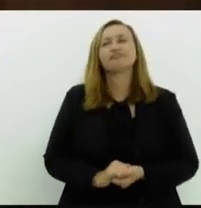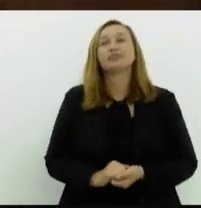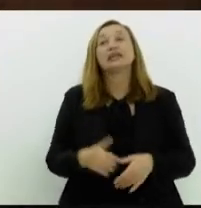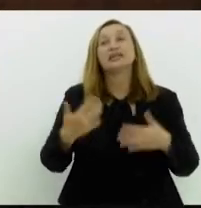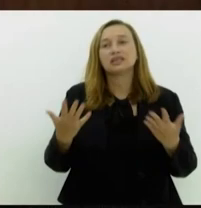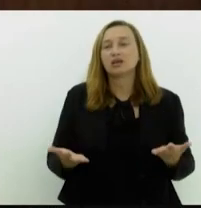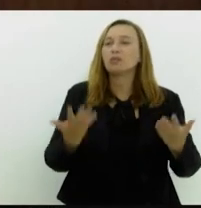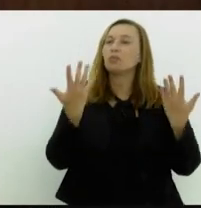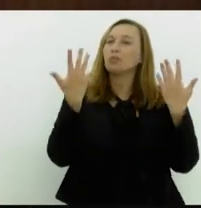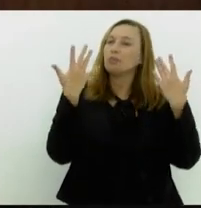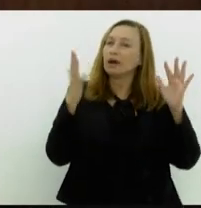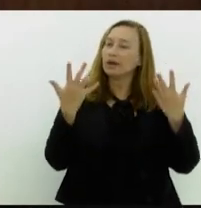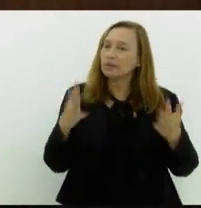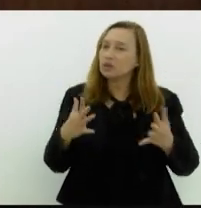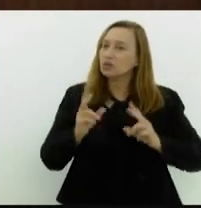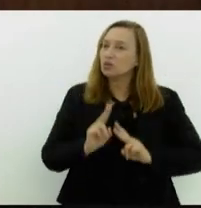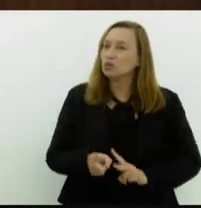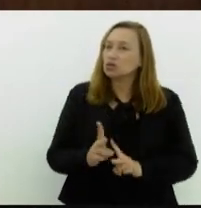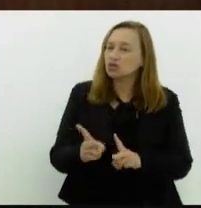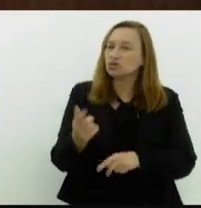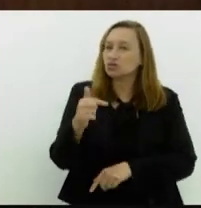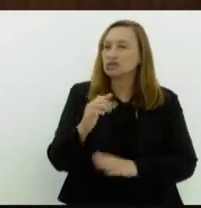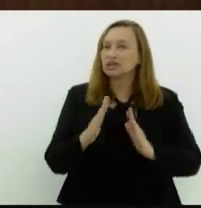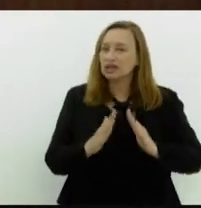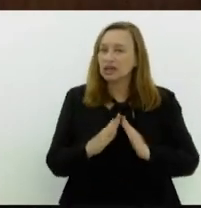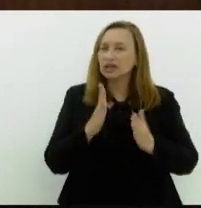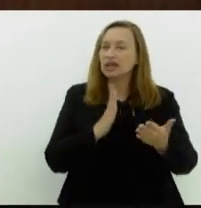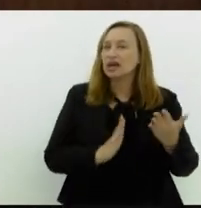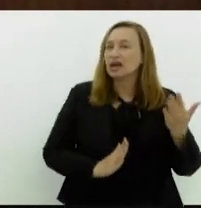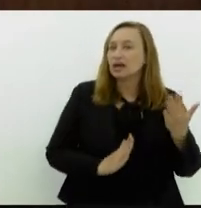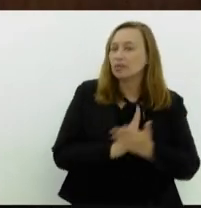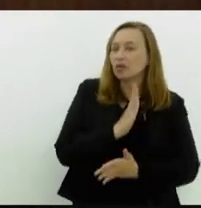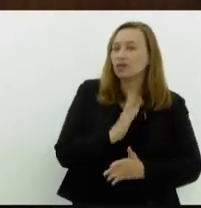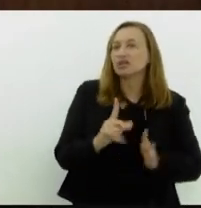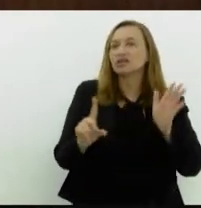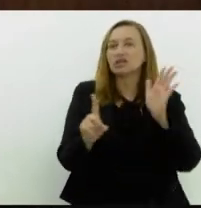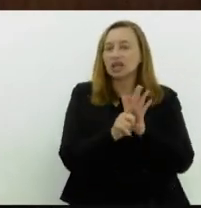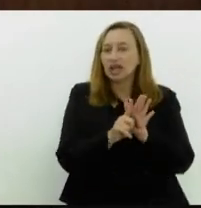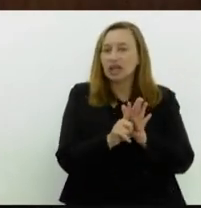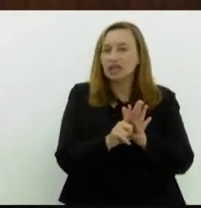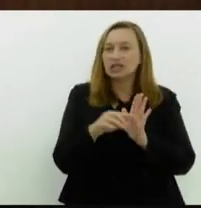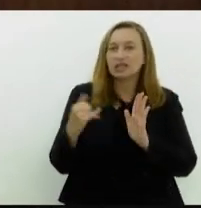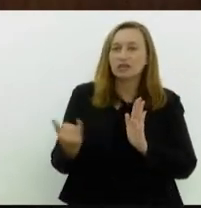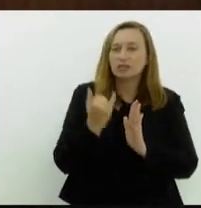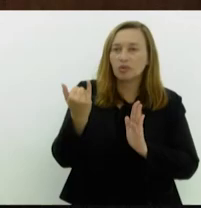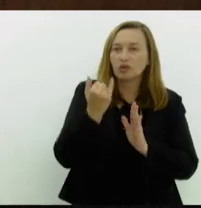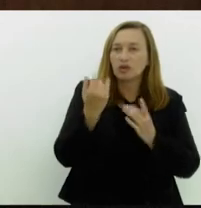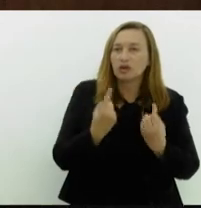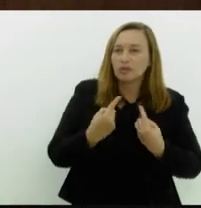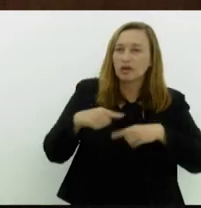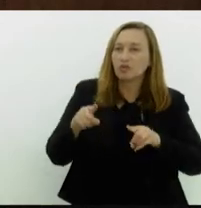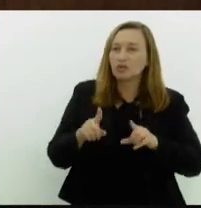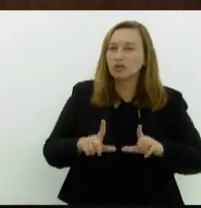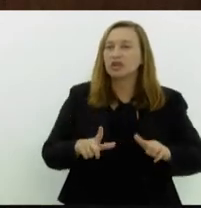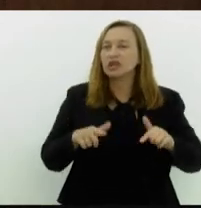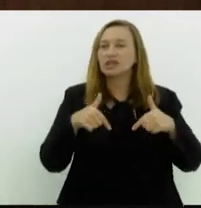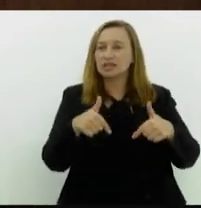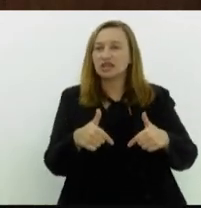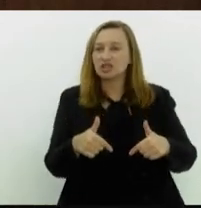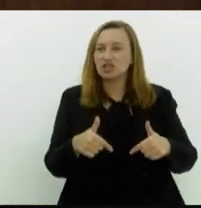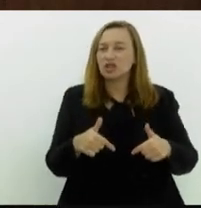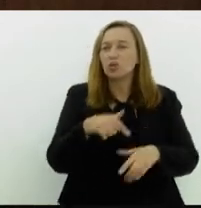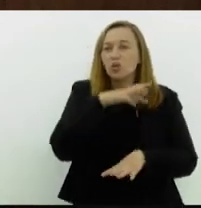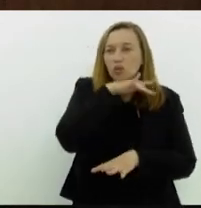Então, parabéns que a gente continue aqui nessa casa aprovando leis robustas para inibir esse tipo de ação tão